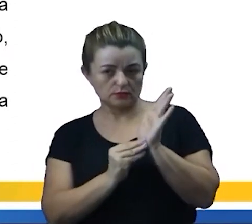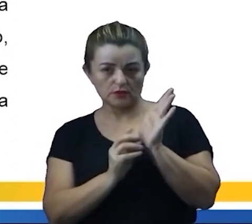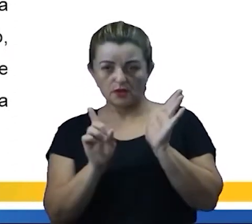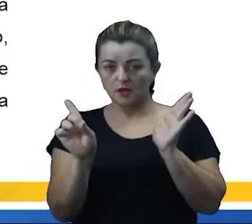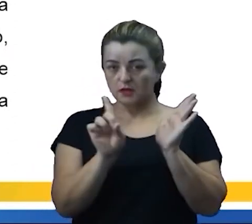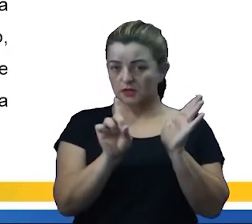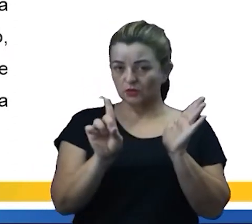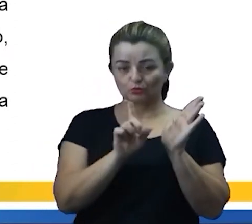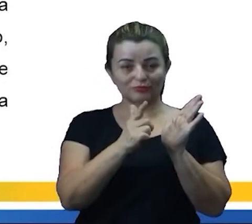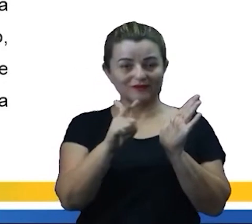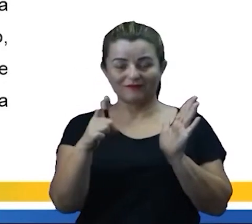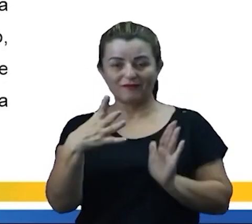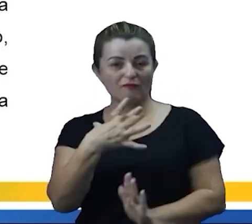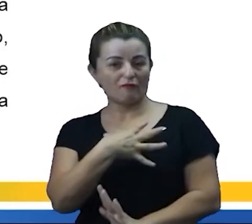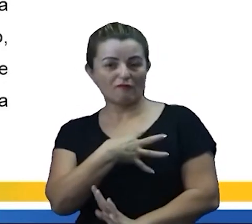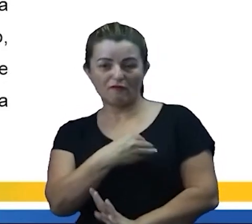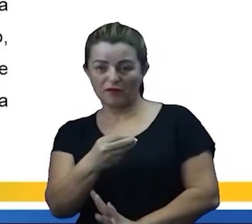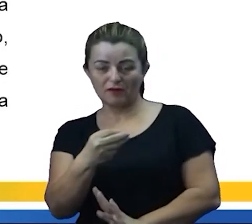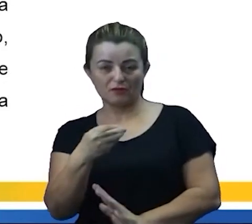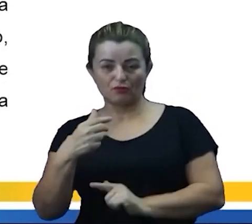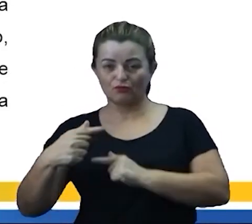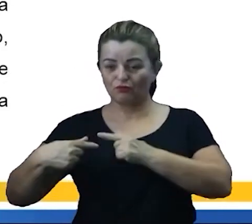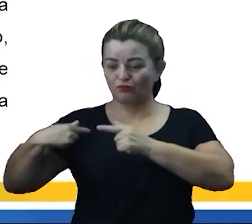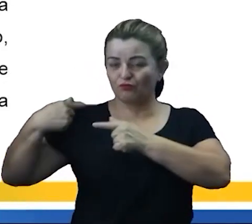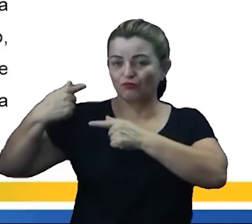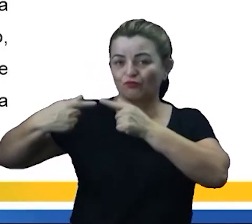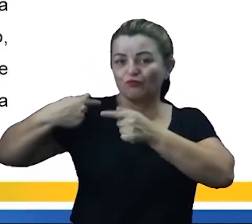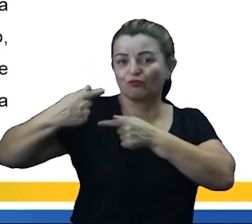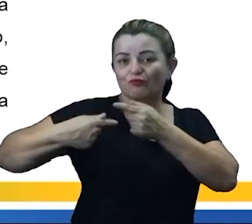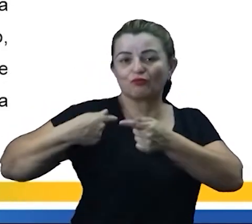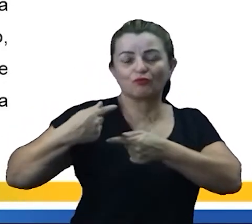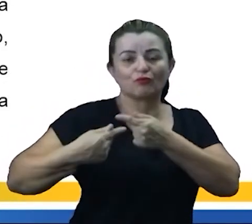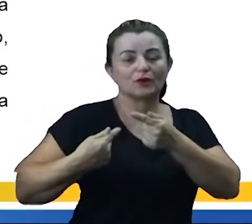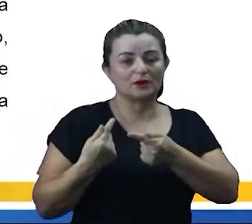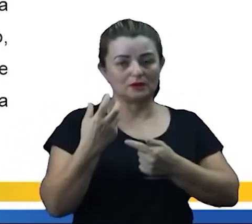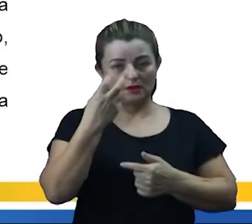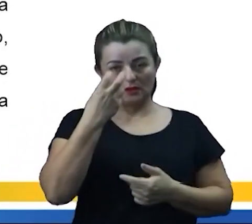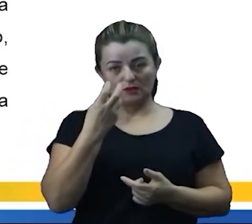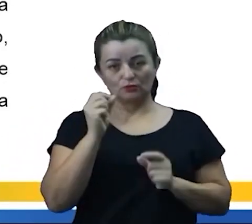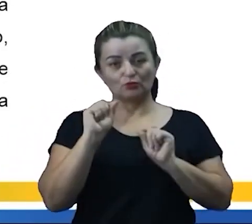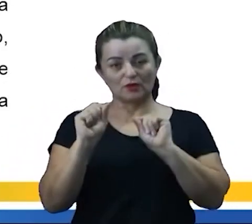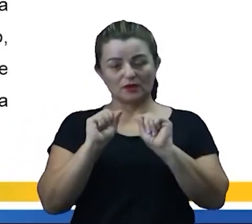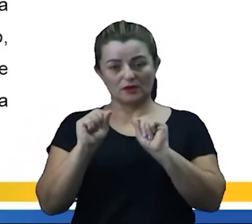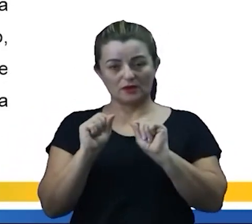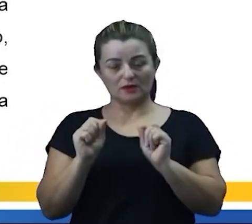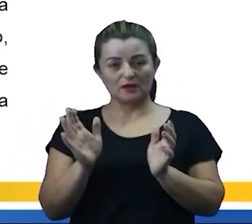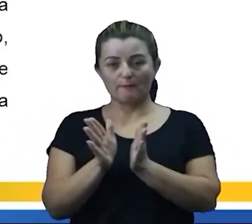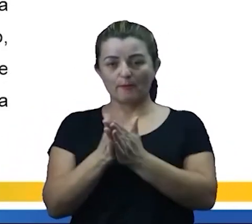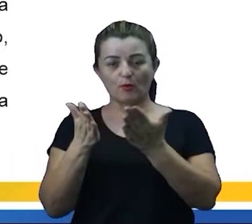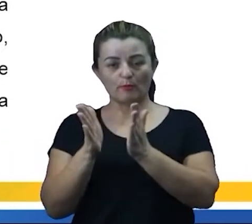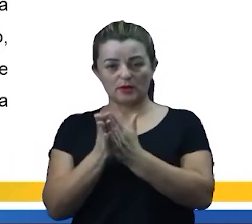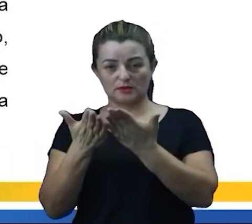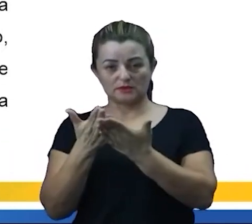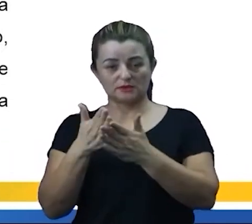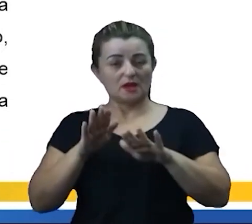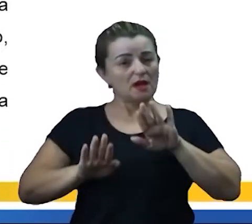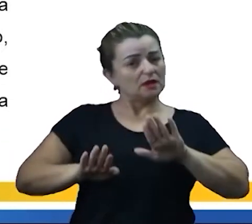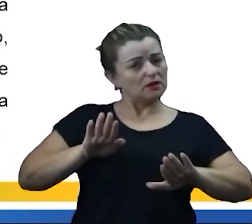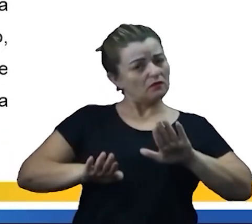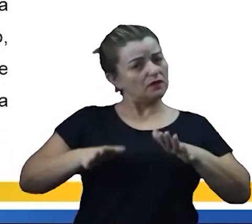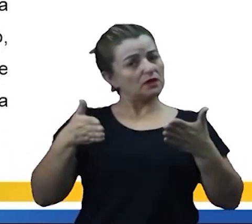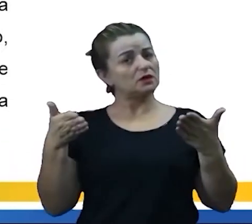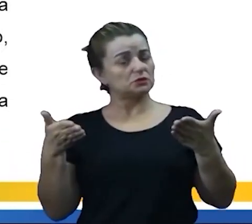que não teve filhos e não transmitiu a nenhuma criatura o legado da nossa miséria. Talvez hoje ele percebesse acertada a